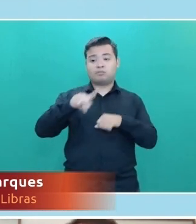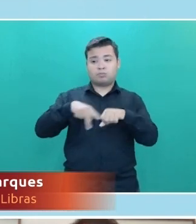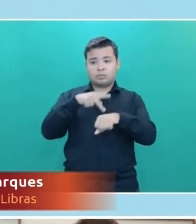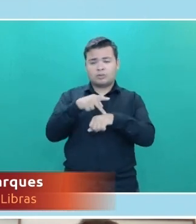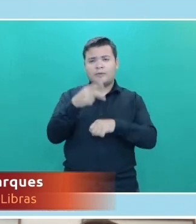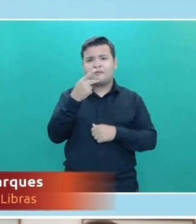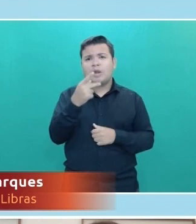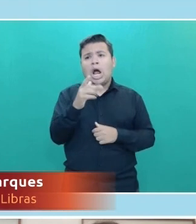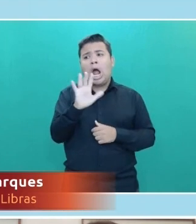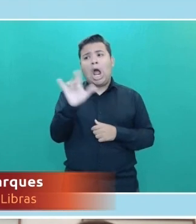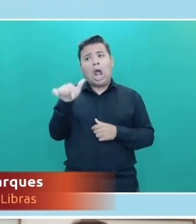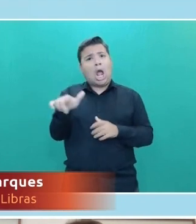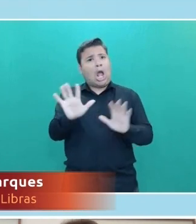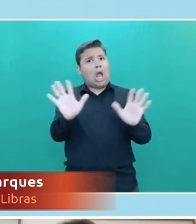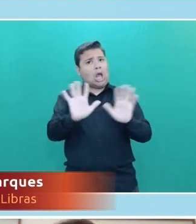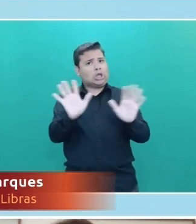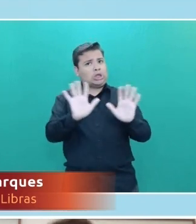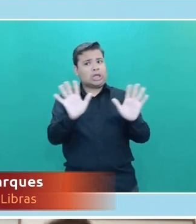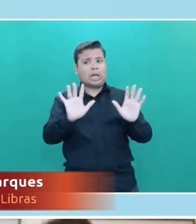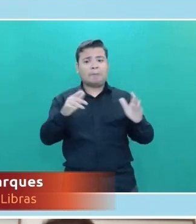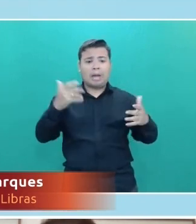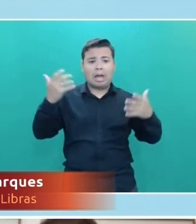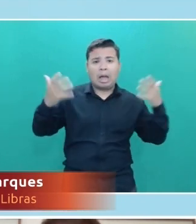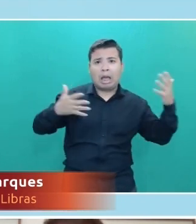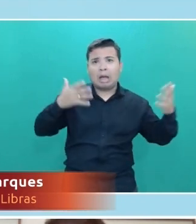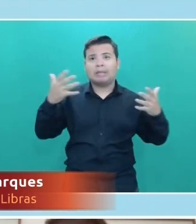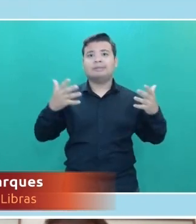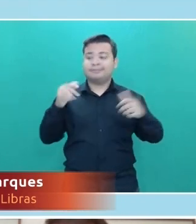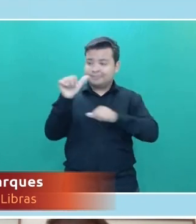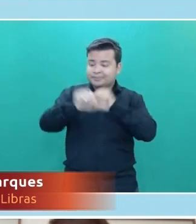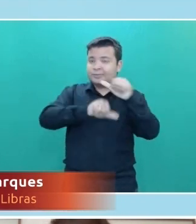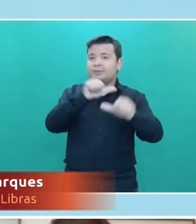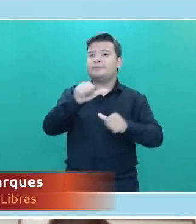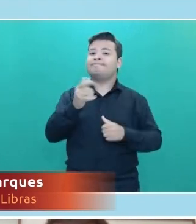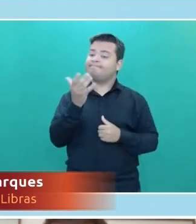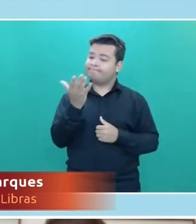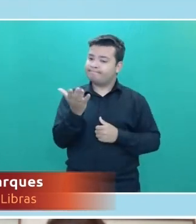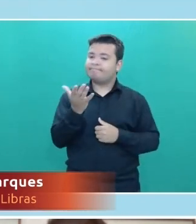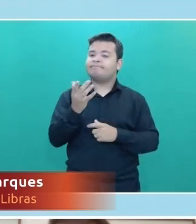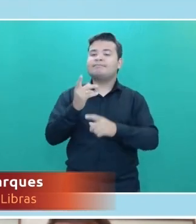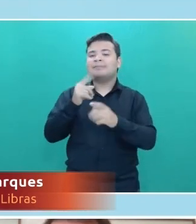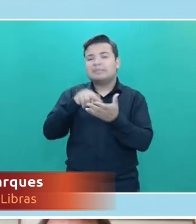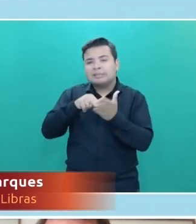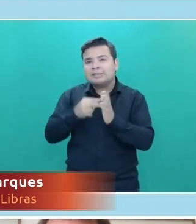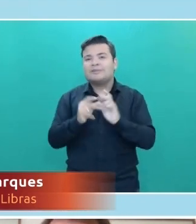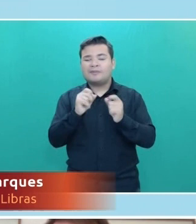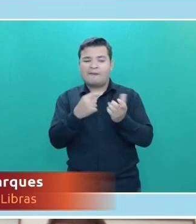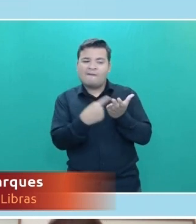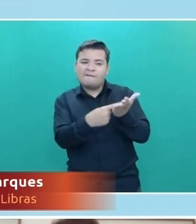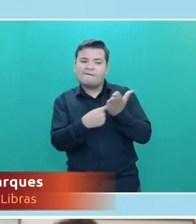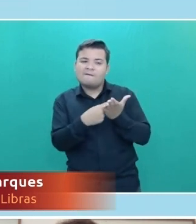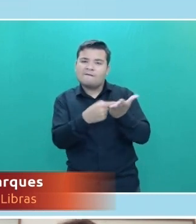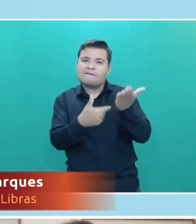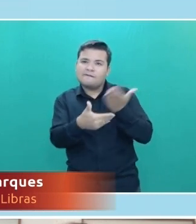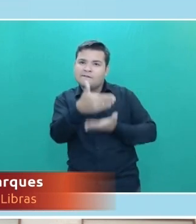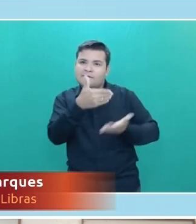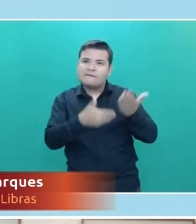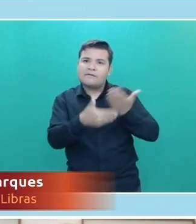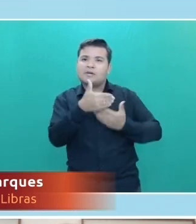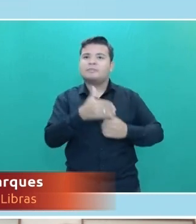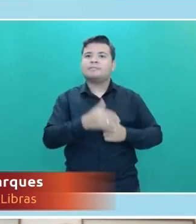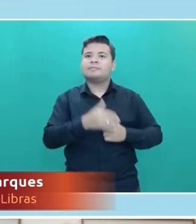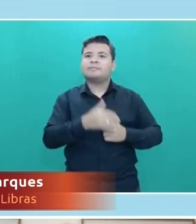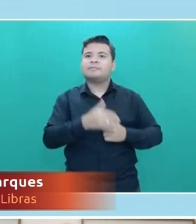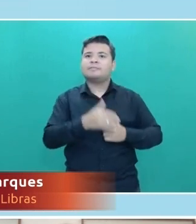ele falou, ele vai alterando o tom, tem um pouco essa função de barganha, né? De sentir um pouco de